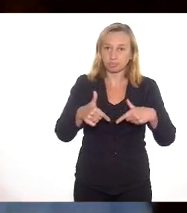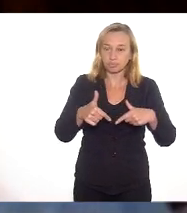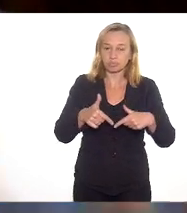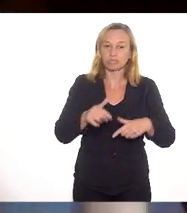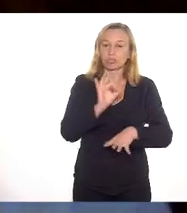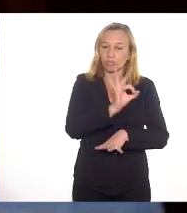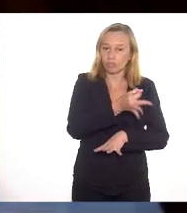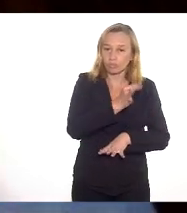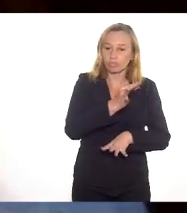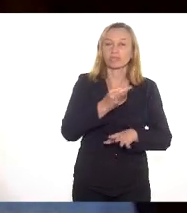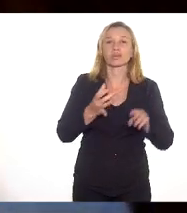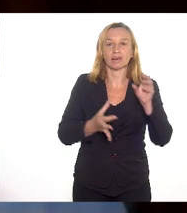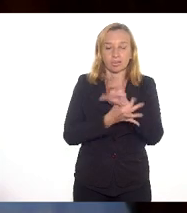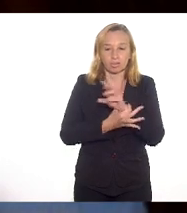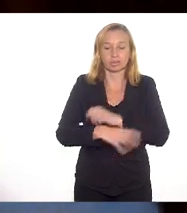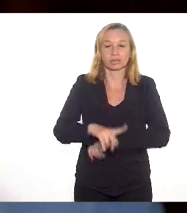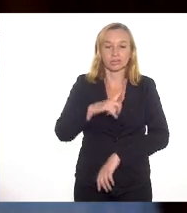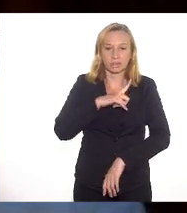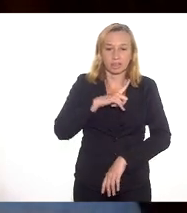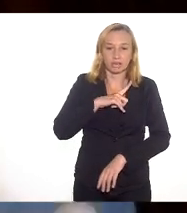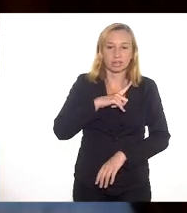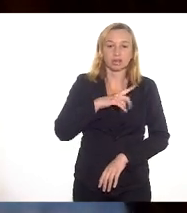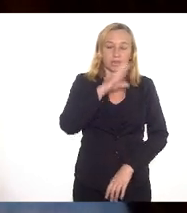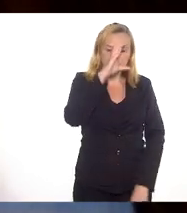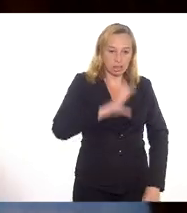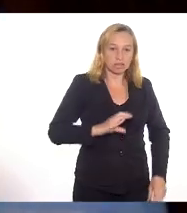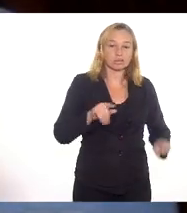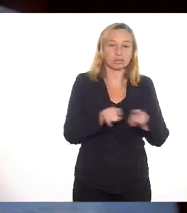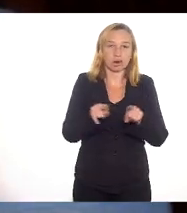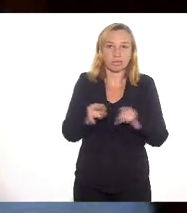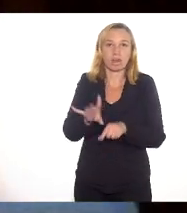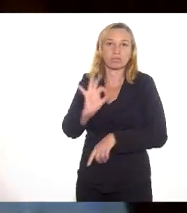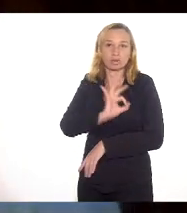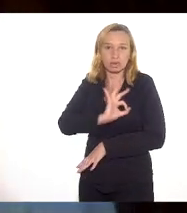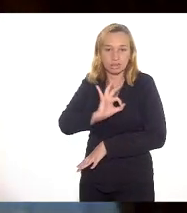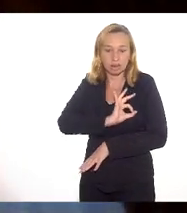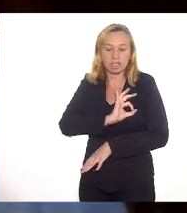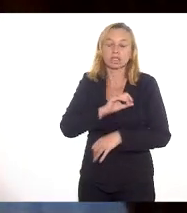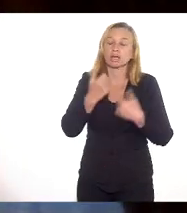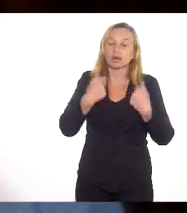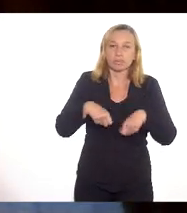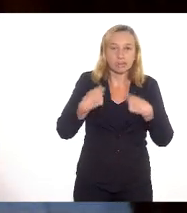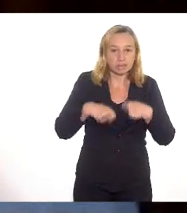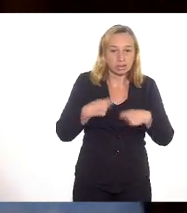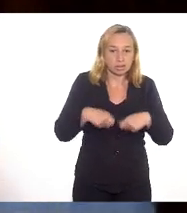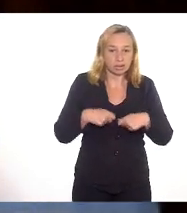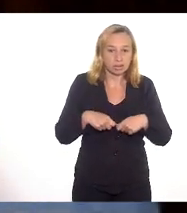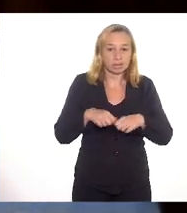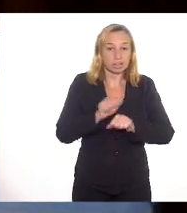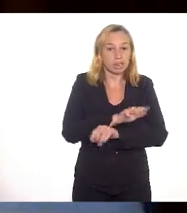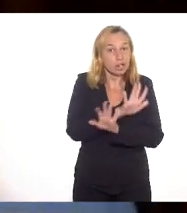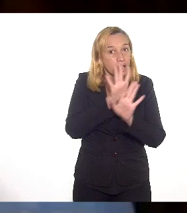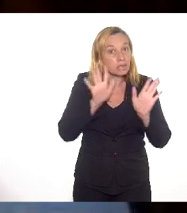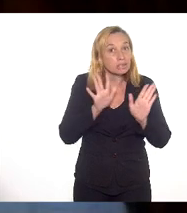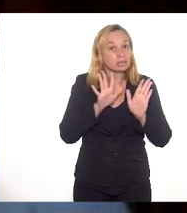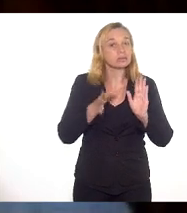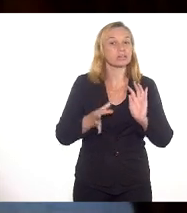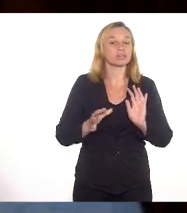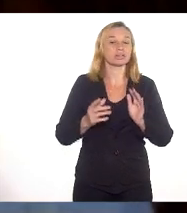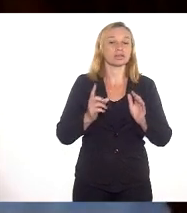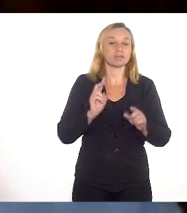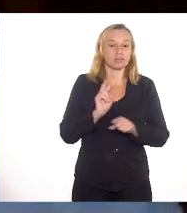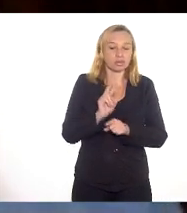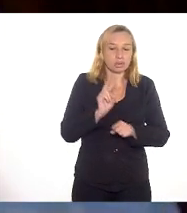fato, ela protege tanto o cidadão como os policiais, que precisam dessa transparência e proteção.